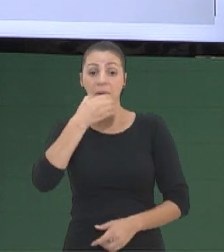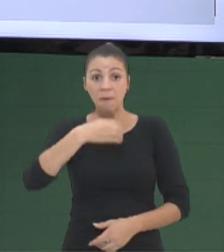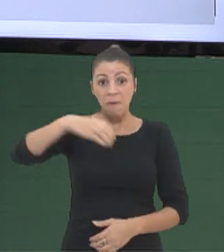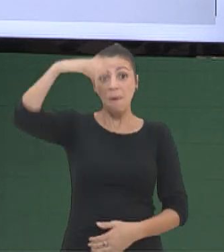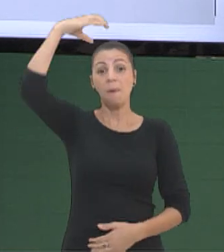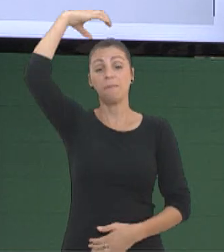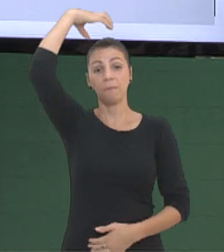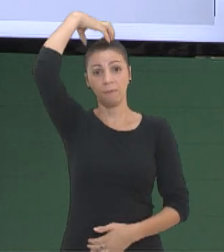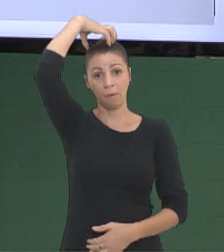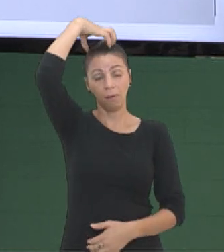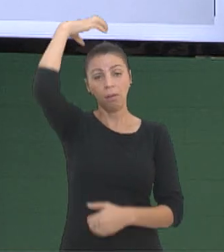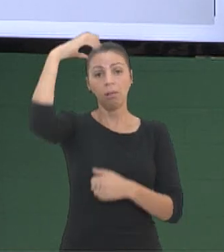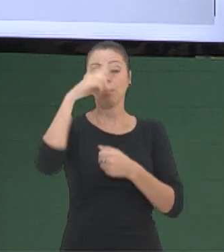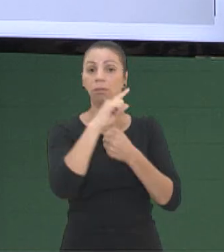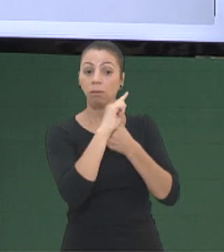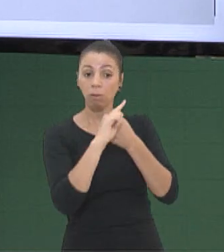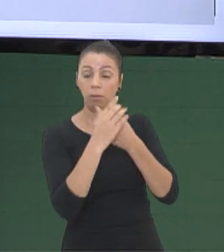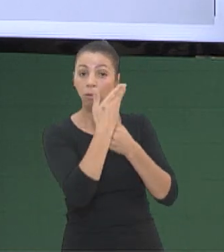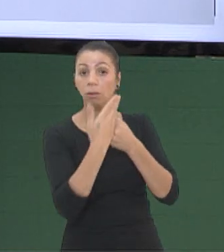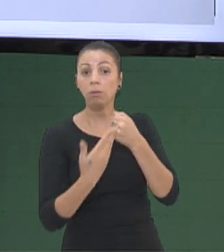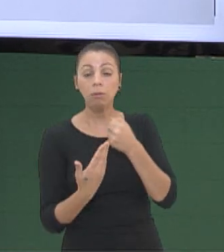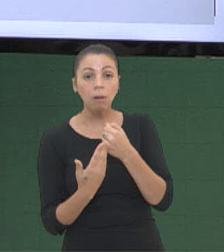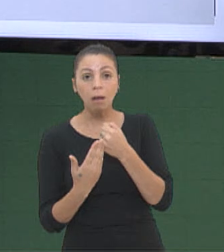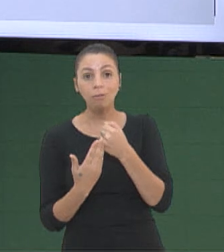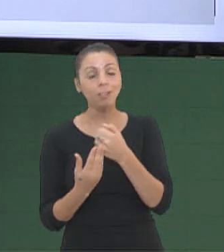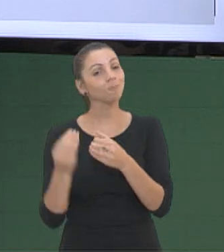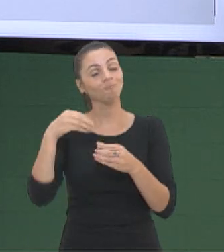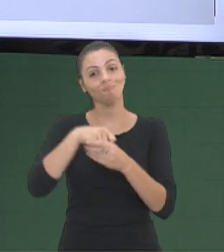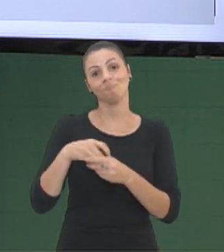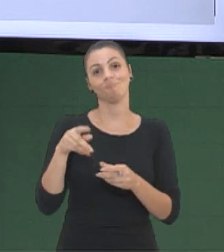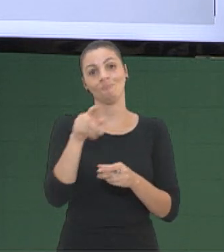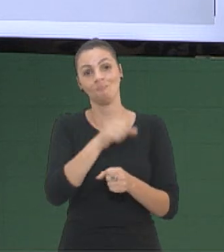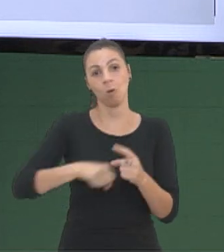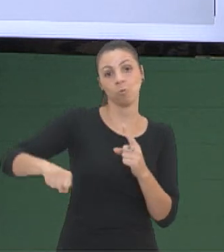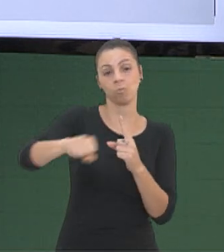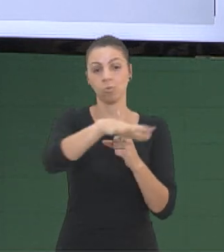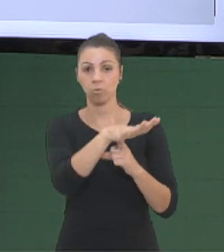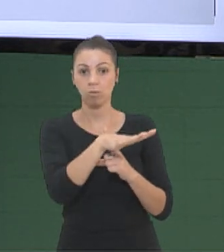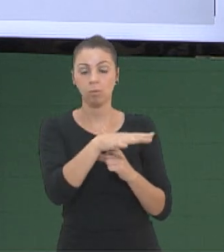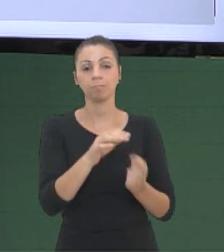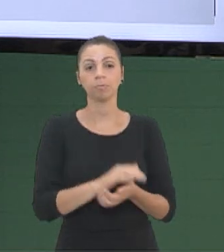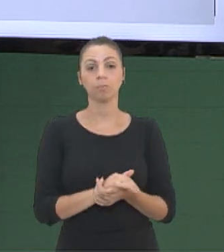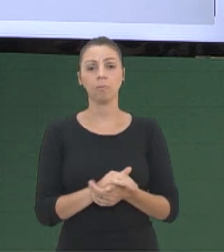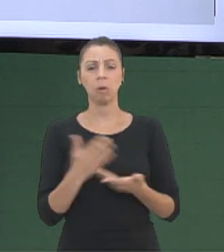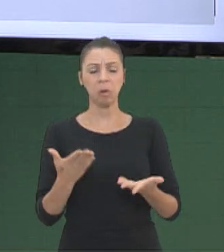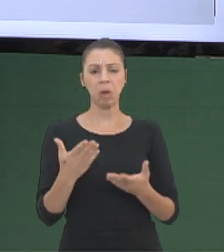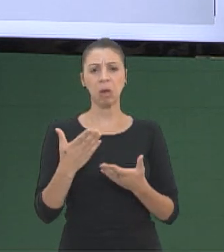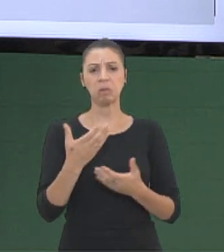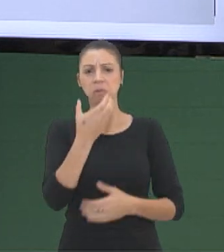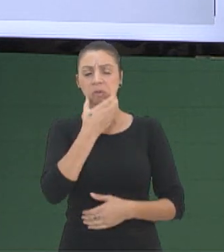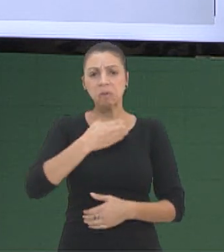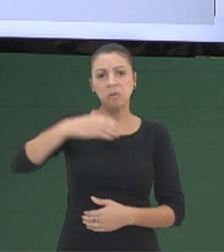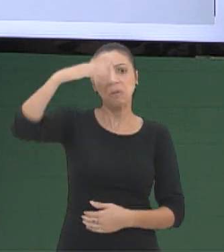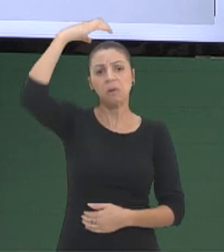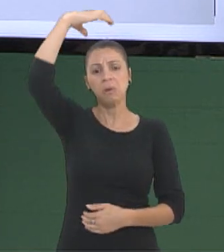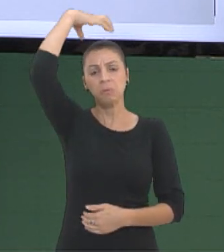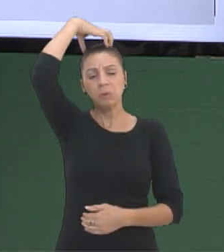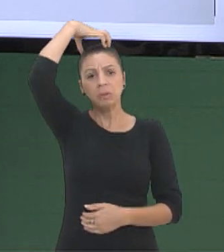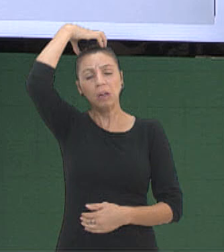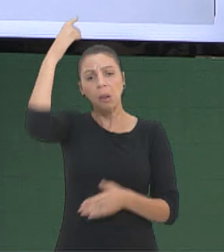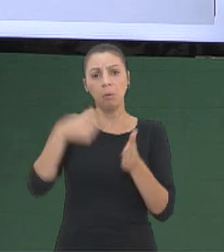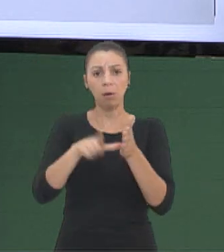Estado que não cabe mais na sociedade. E que esse modelo chamado Antigo Regime